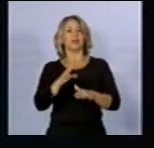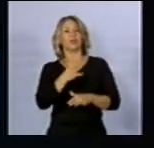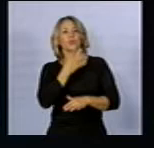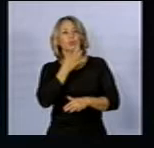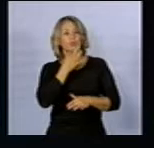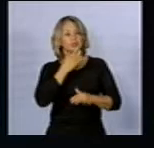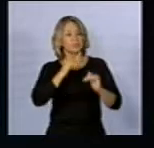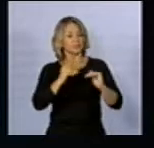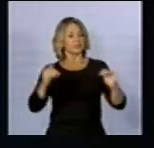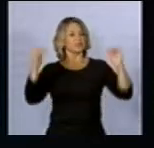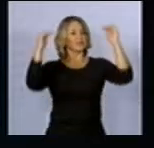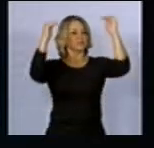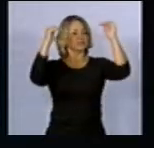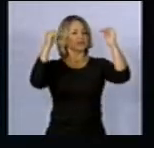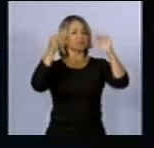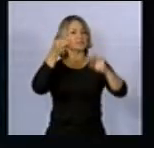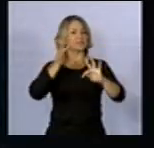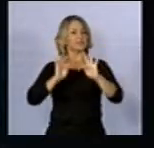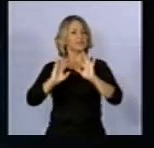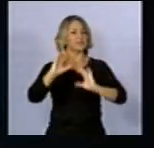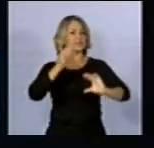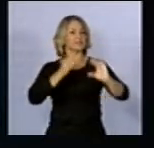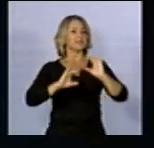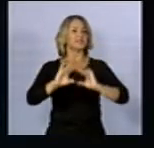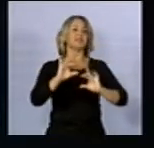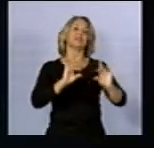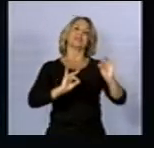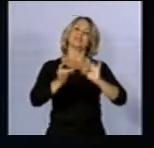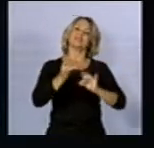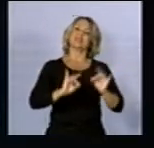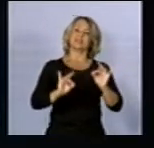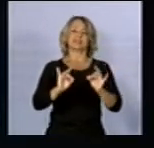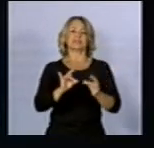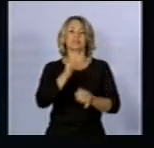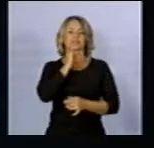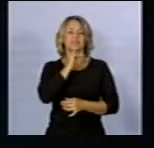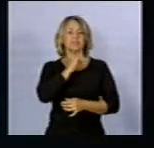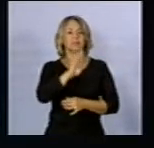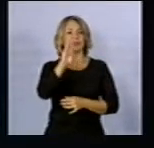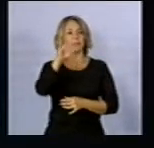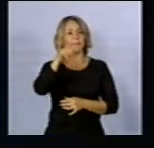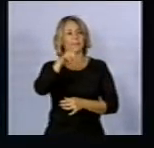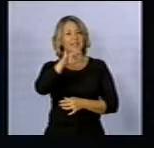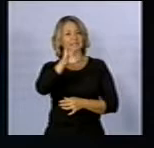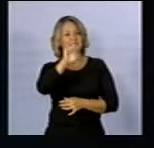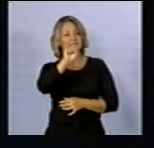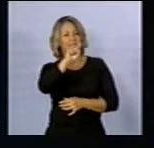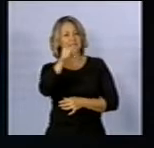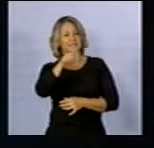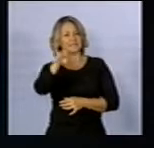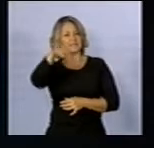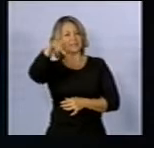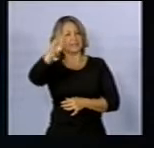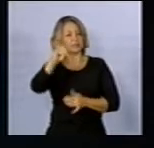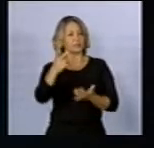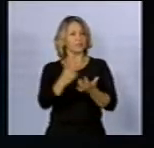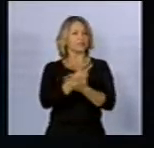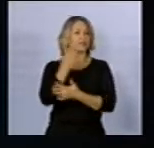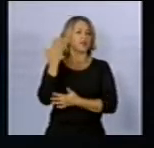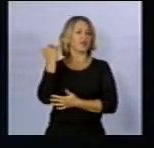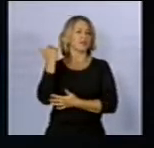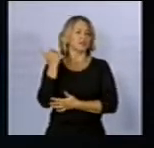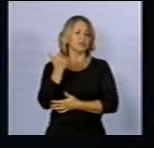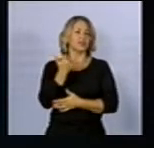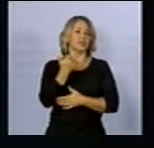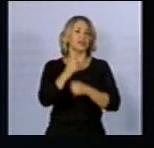conhecimento científico. Em relação ao benzeno, por exemplo, os níveis considerados aceitáveis na década de 50,